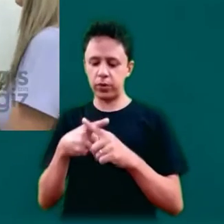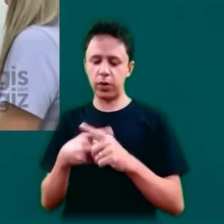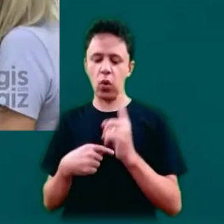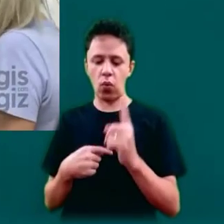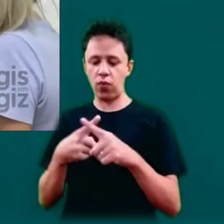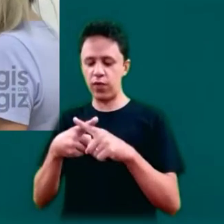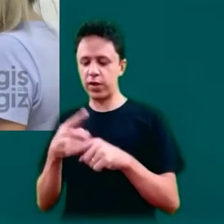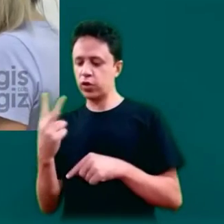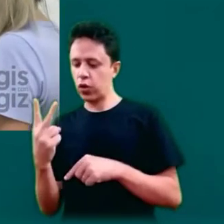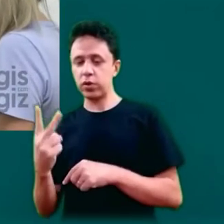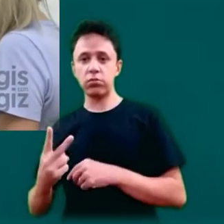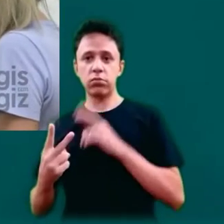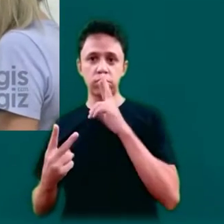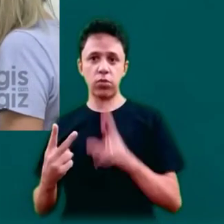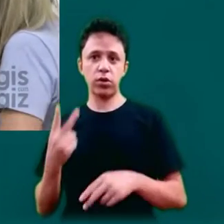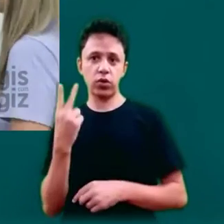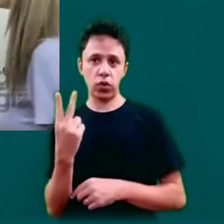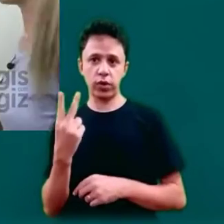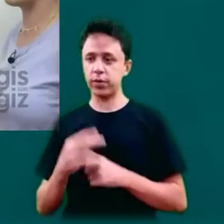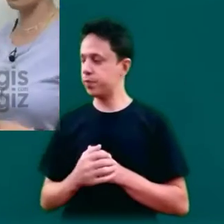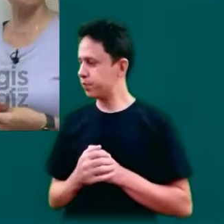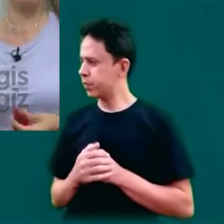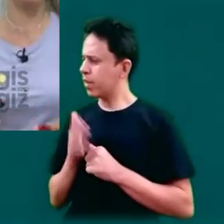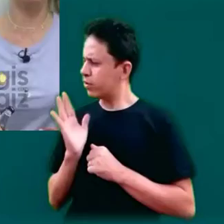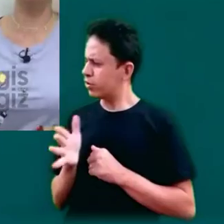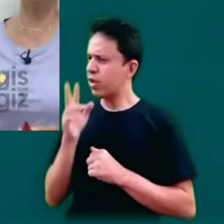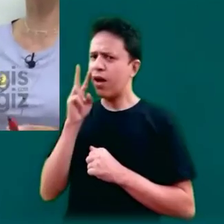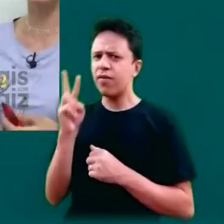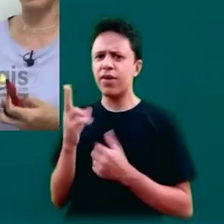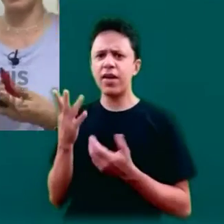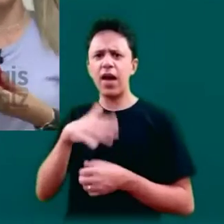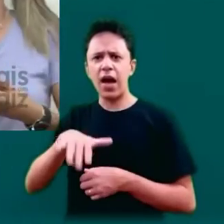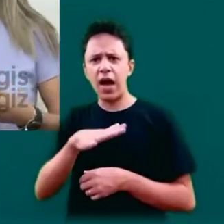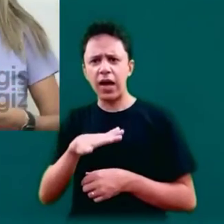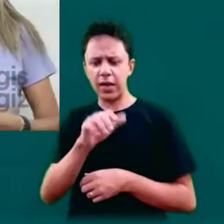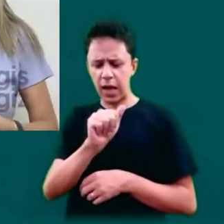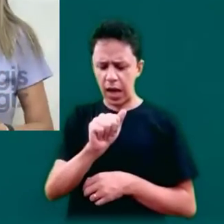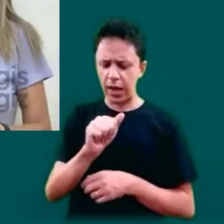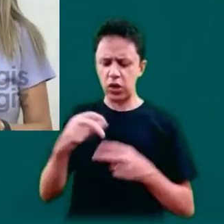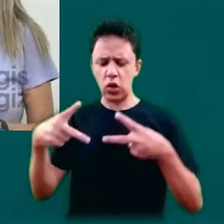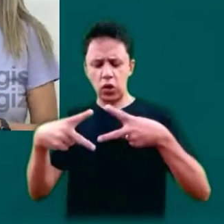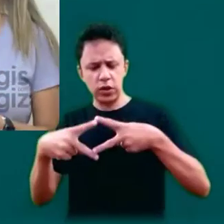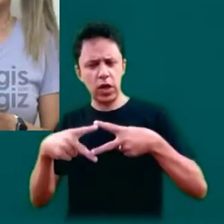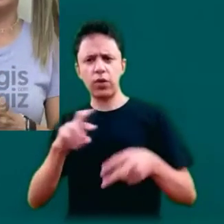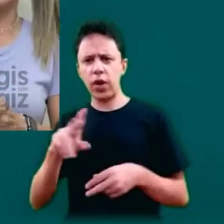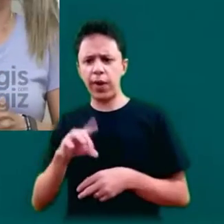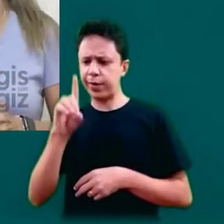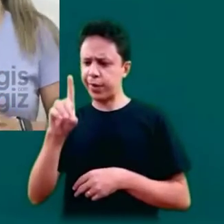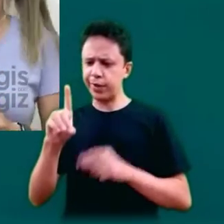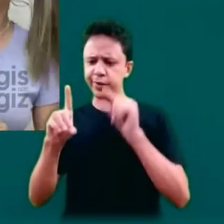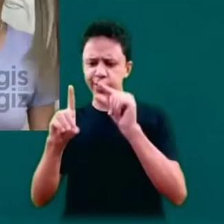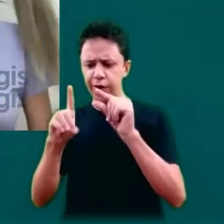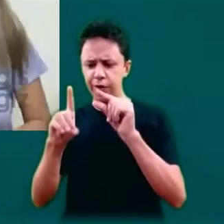2, e 1 vezes 2 são 2. Ah, Giz, mas eu vi por aí nos livros que a área de um losango não é Dzinho vezes